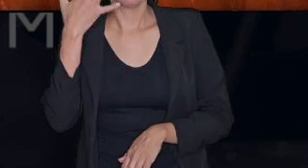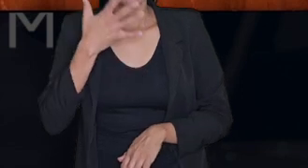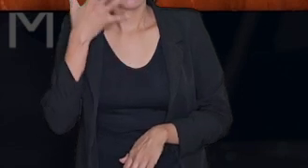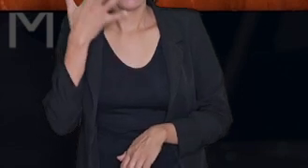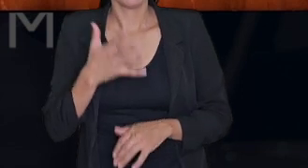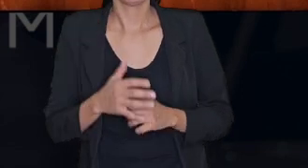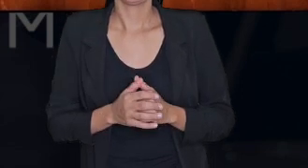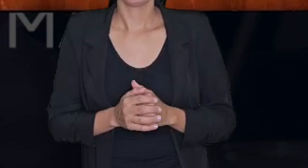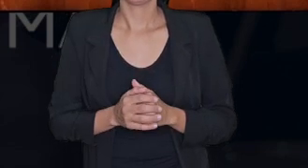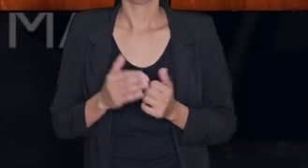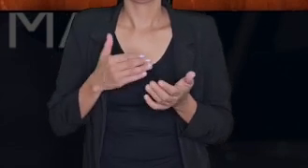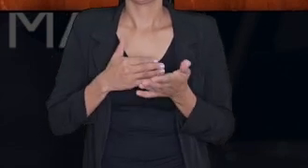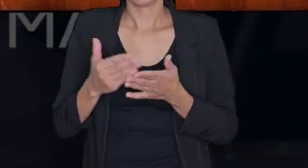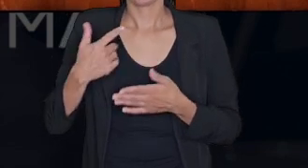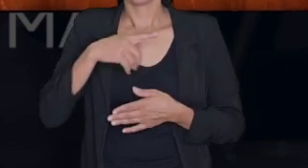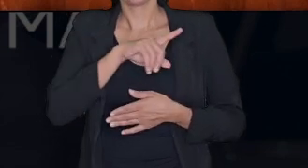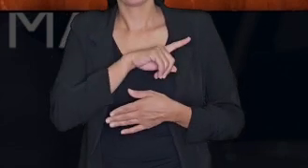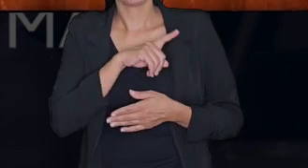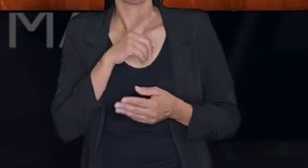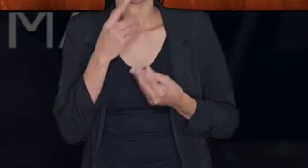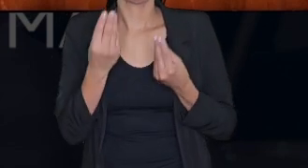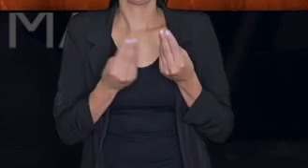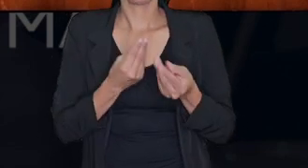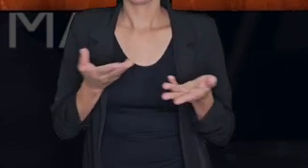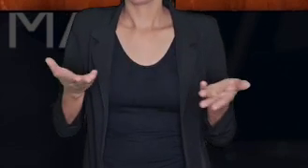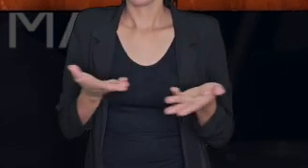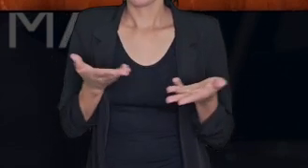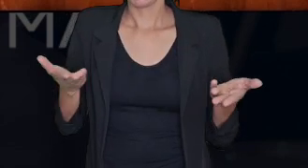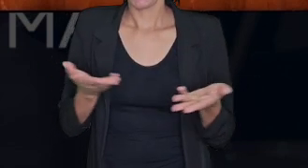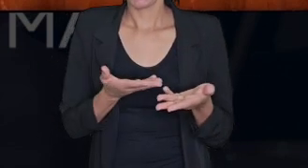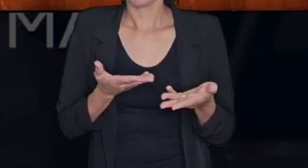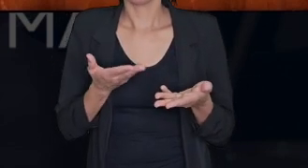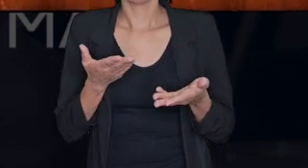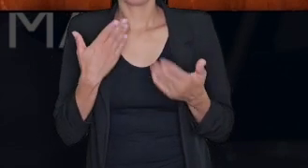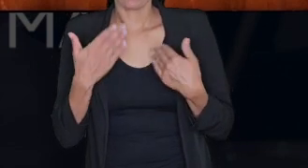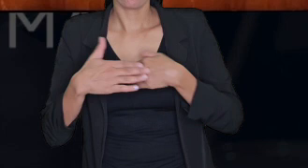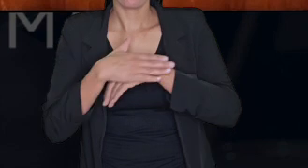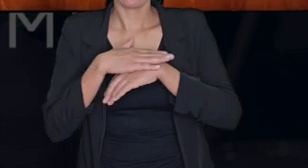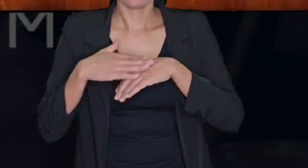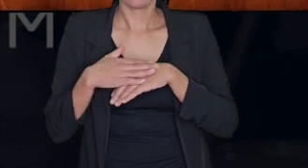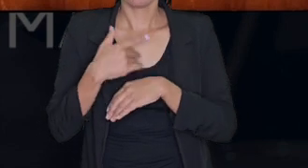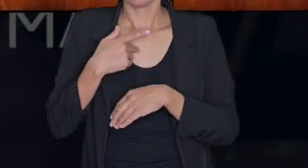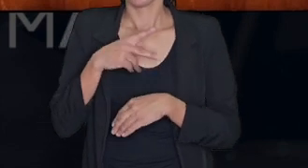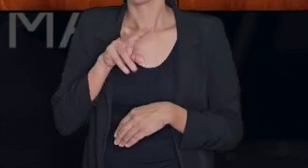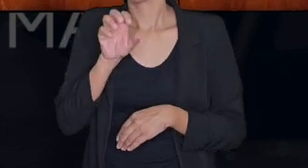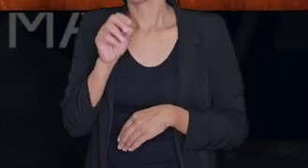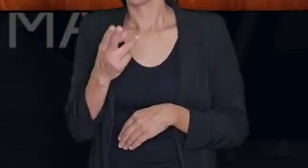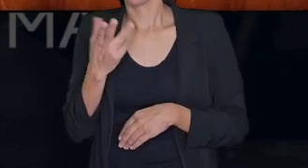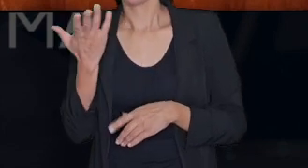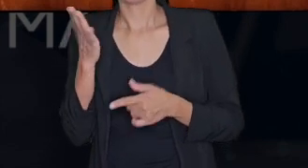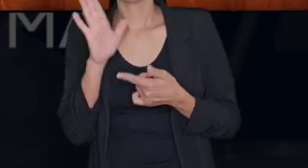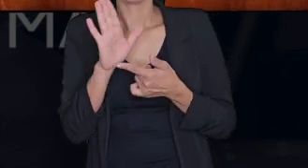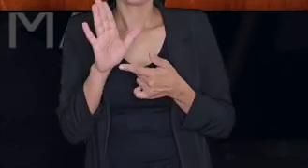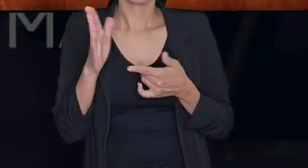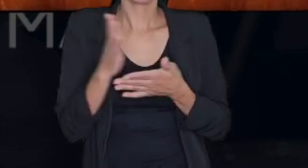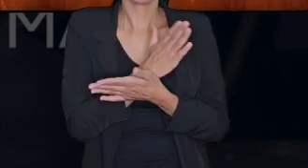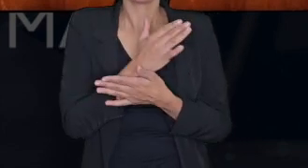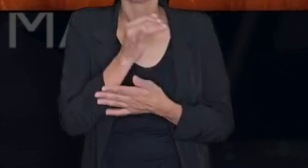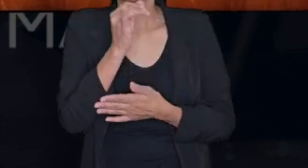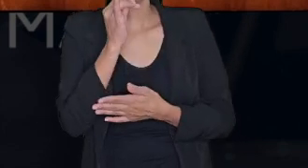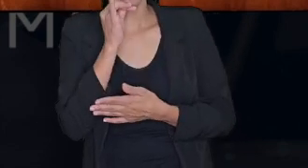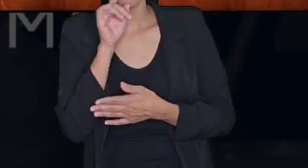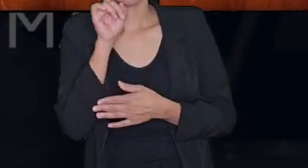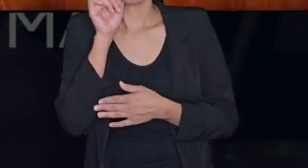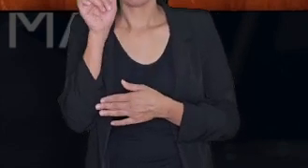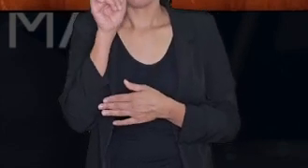já para o fim da minha intervenção inicial, para a gente agora bater um papo aqui,